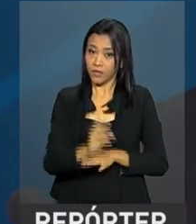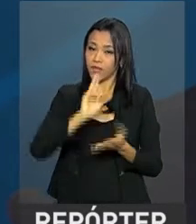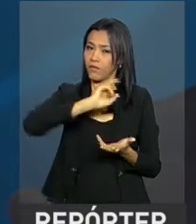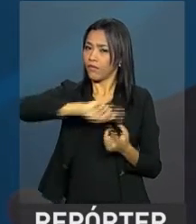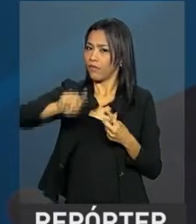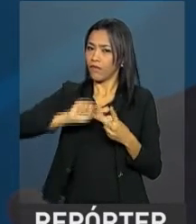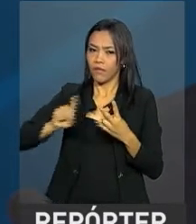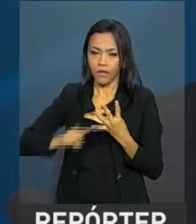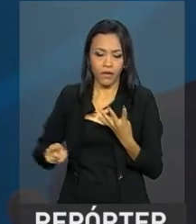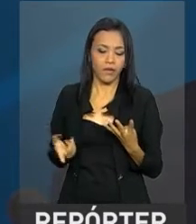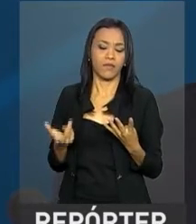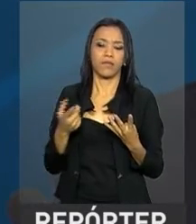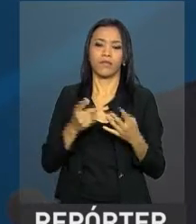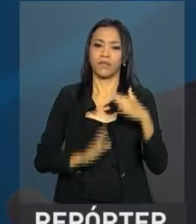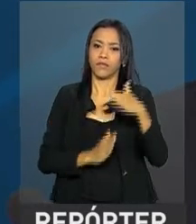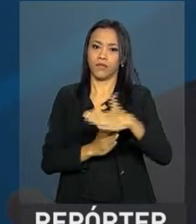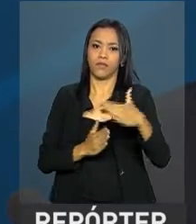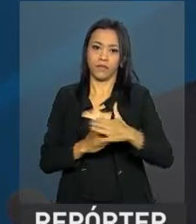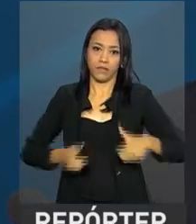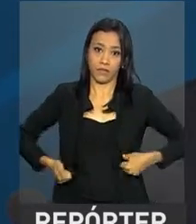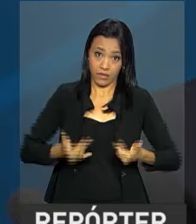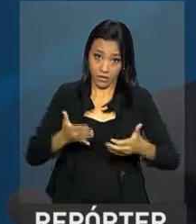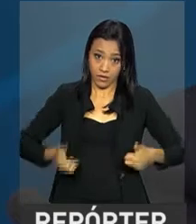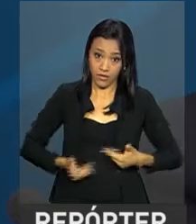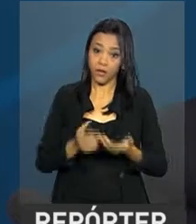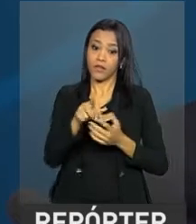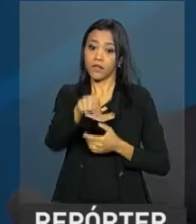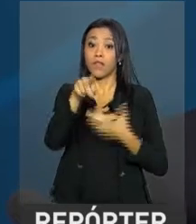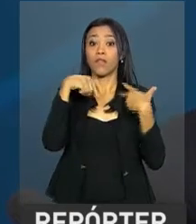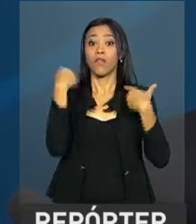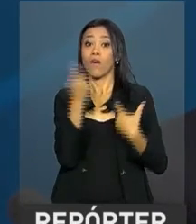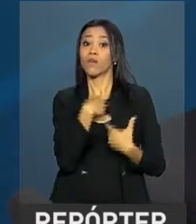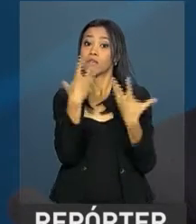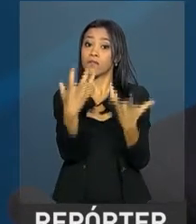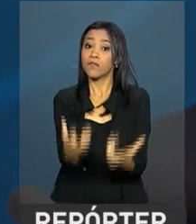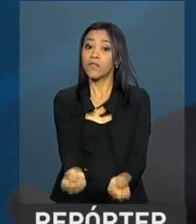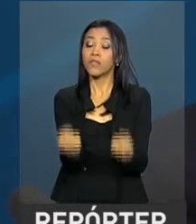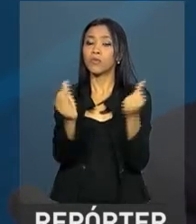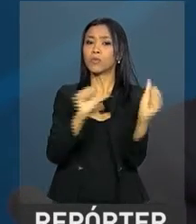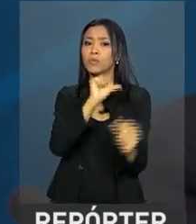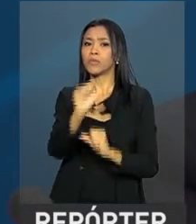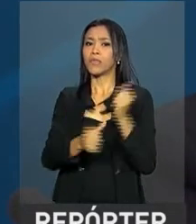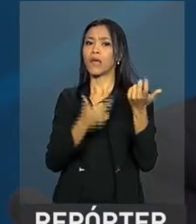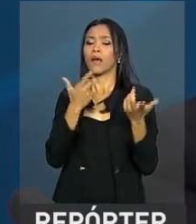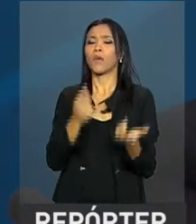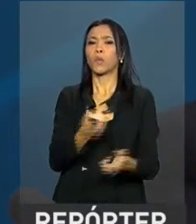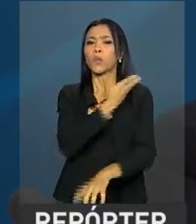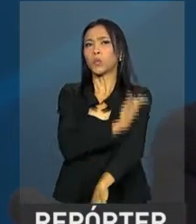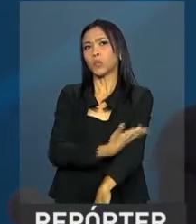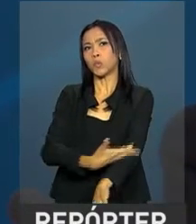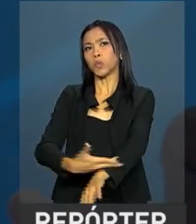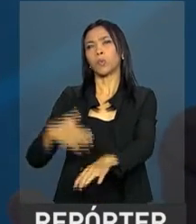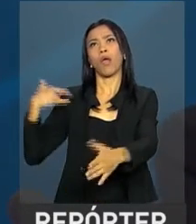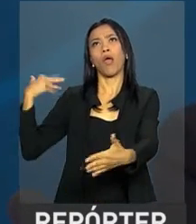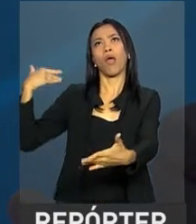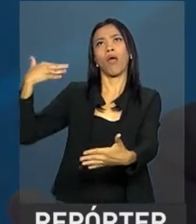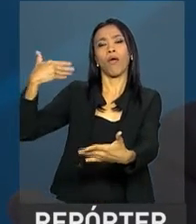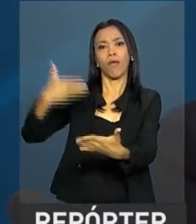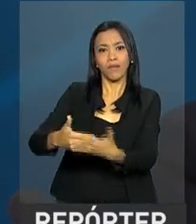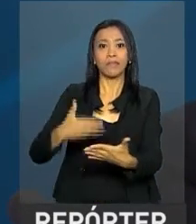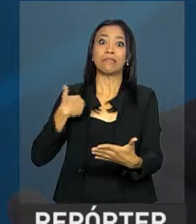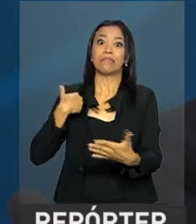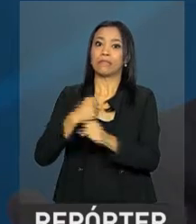gastos. Nós vamos mudar a trajetória do gasto público, que há muitos anos tem